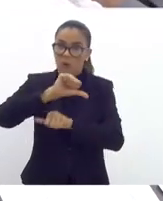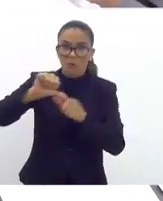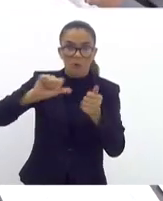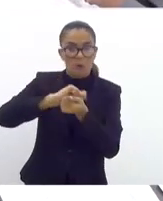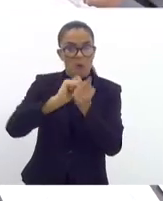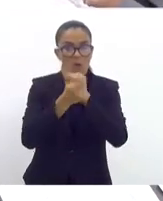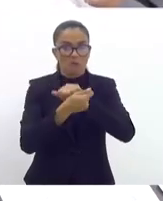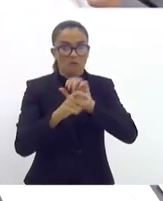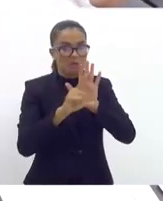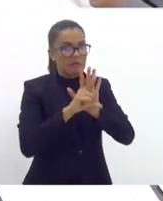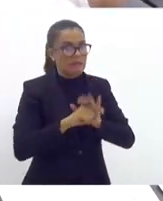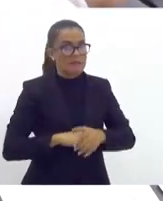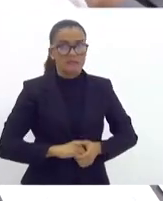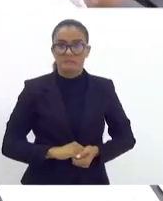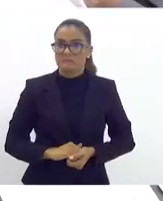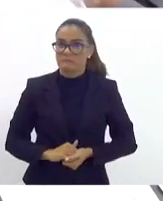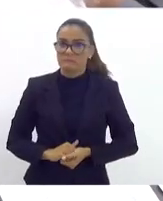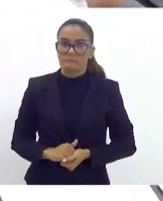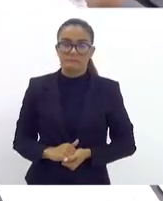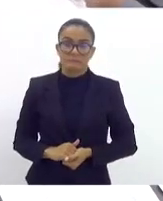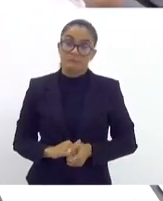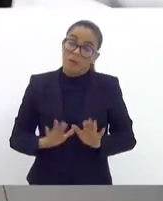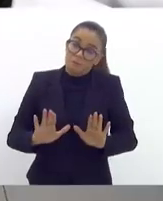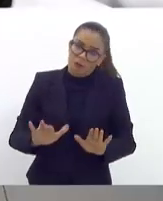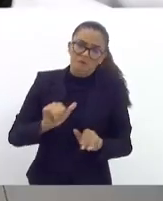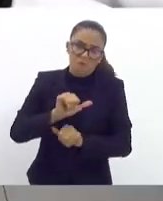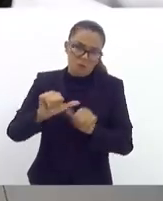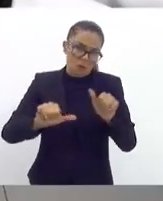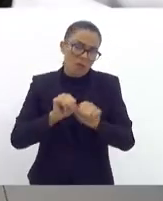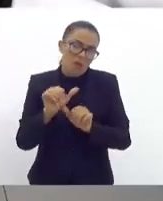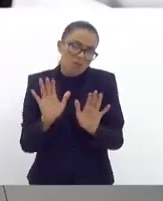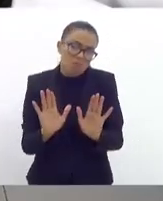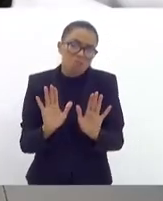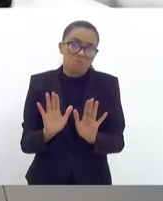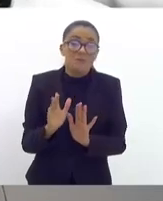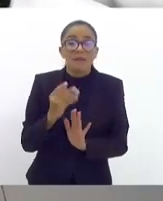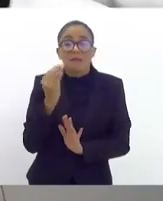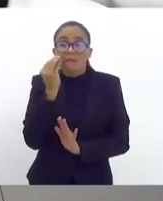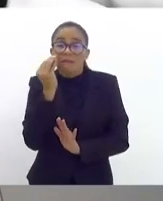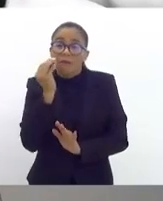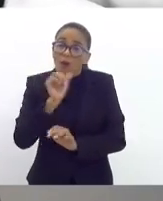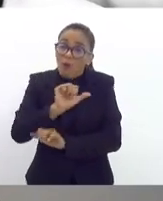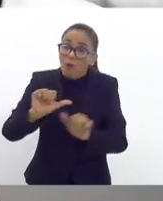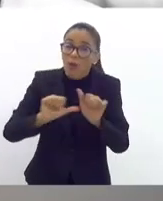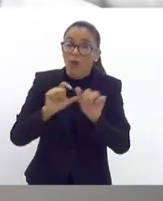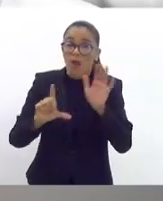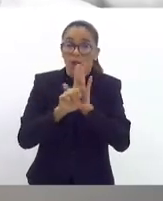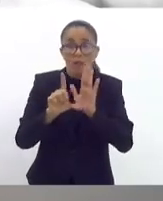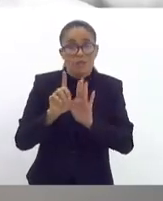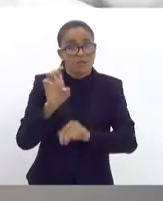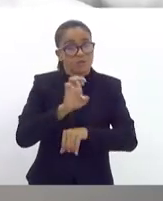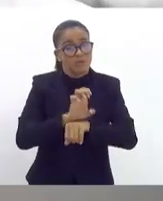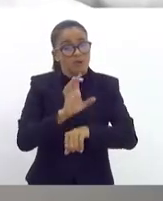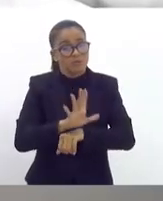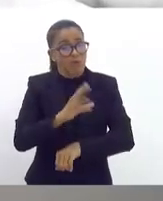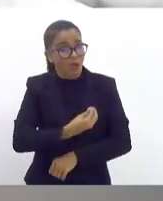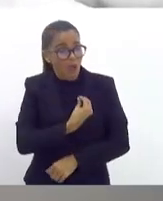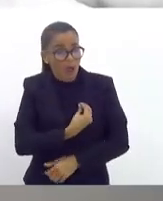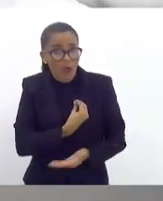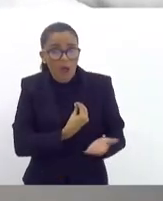lei Mas vamos trocar a gente está alterando uma lei estadual já em vigor